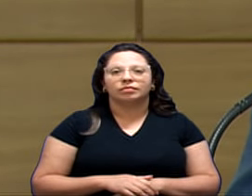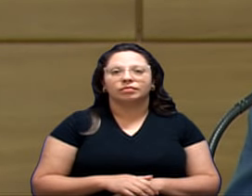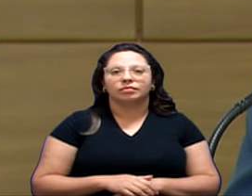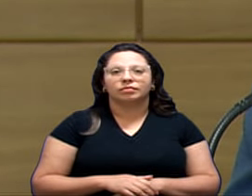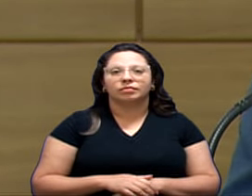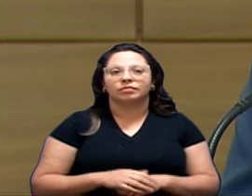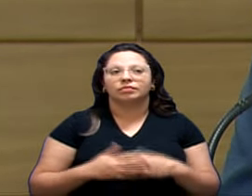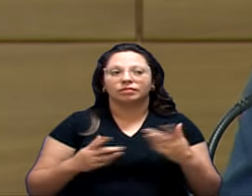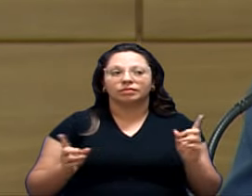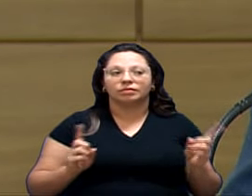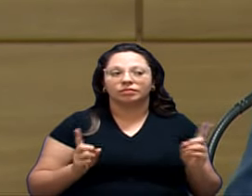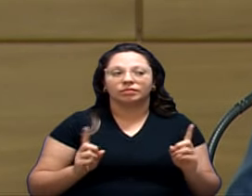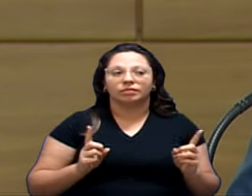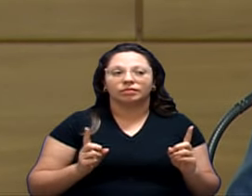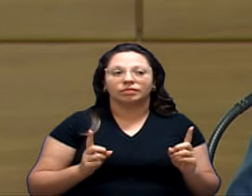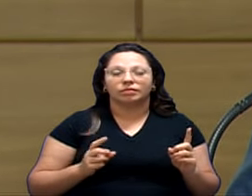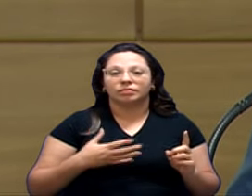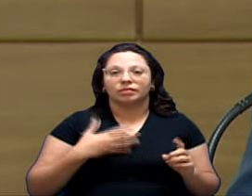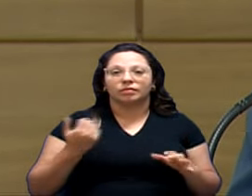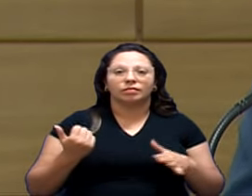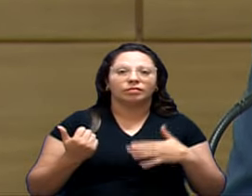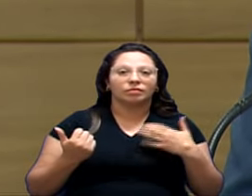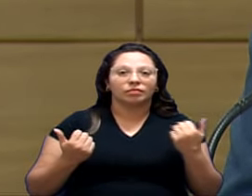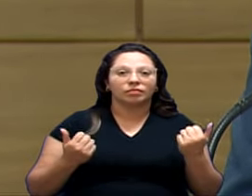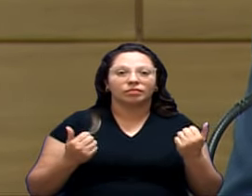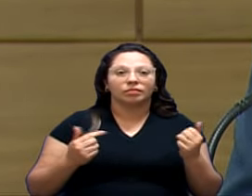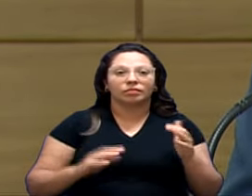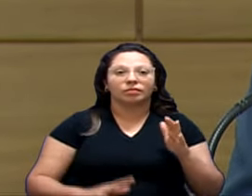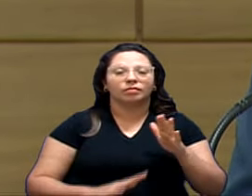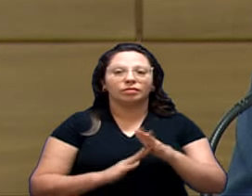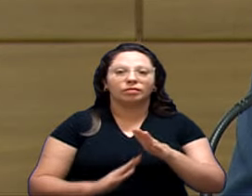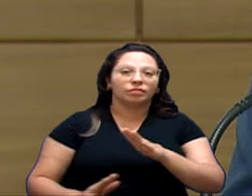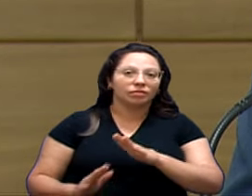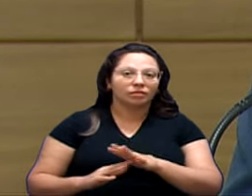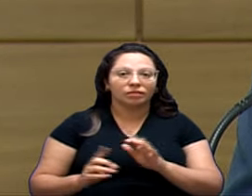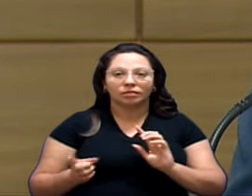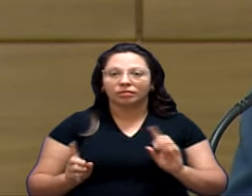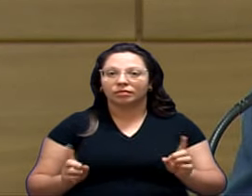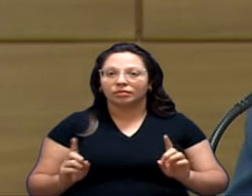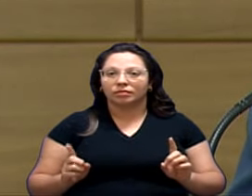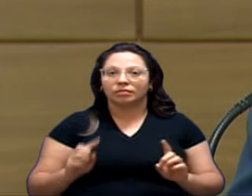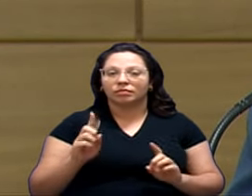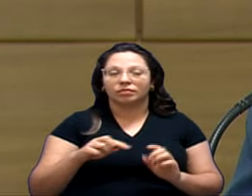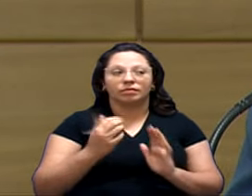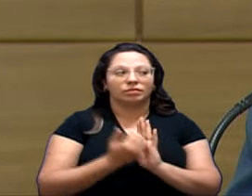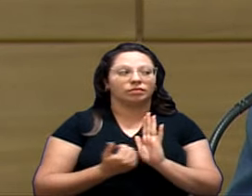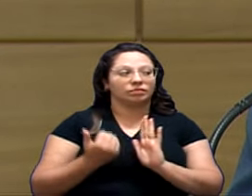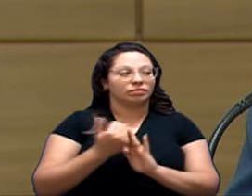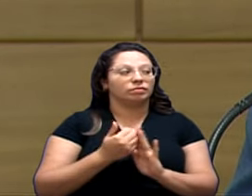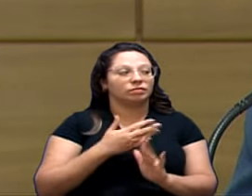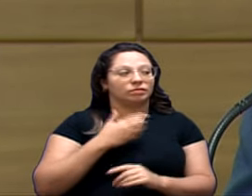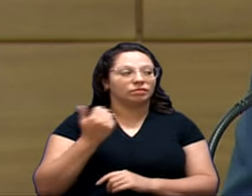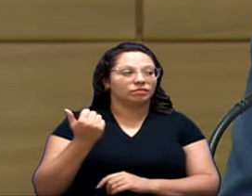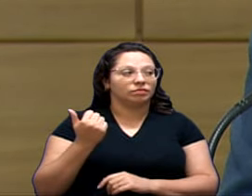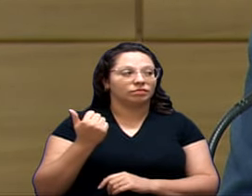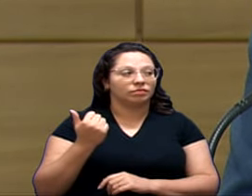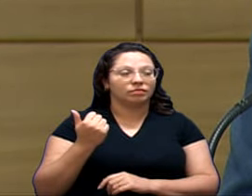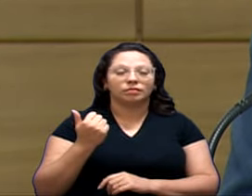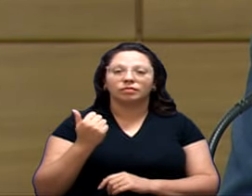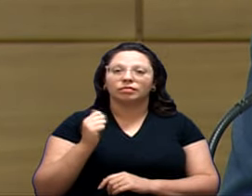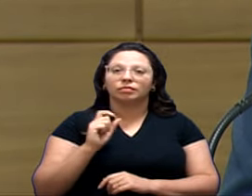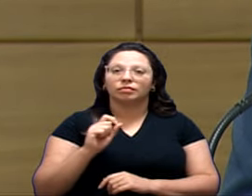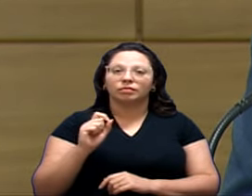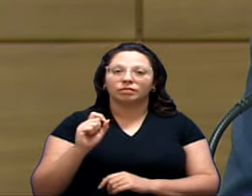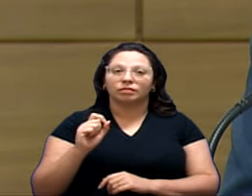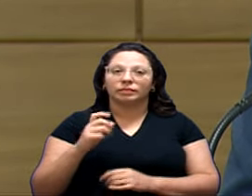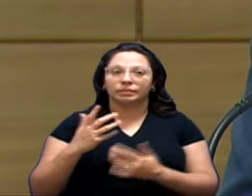vale mais e a mais restritiva ela de fato supera eh essa questão Então